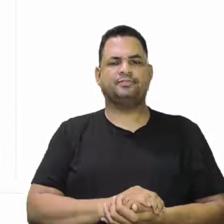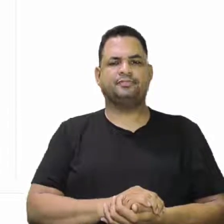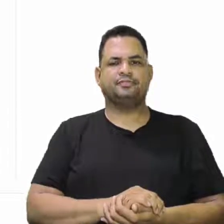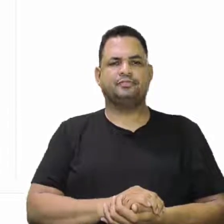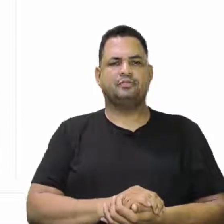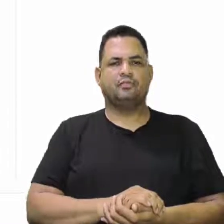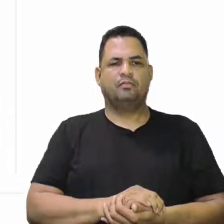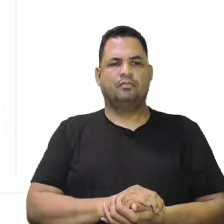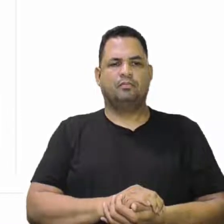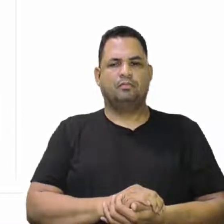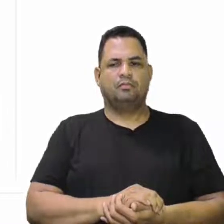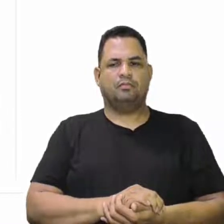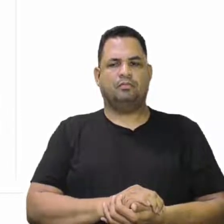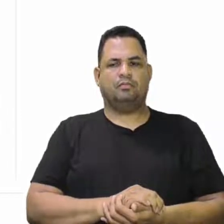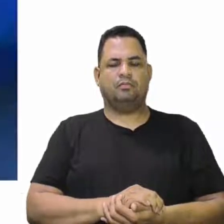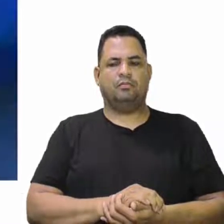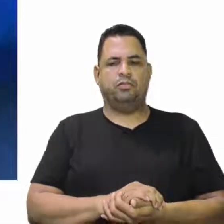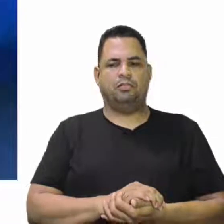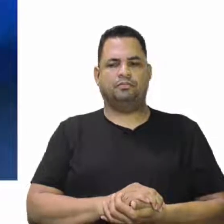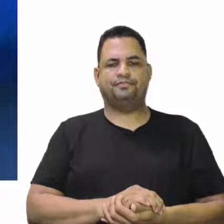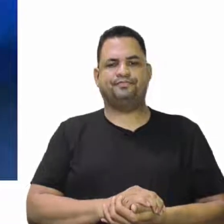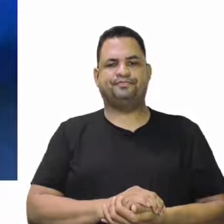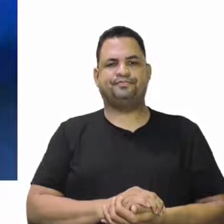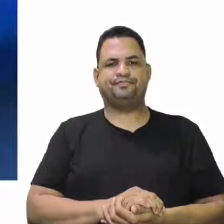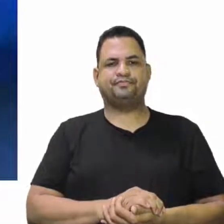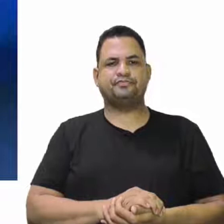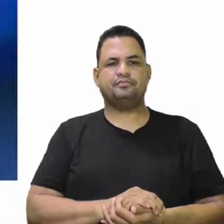Tranquilinhos, mais fácil do que isso, só 2 dias.